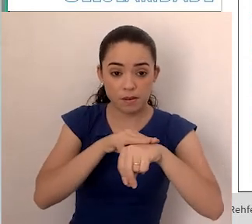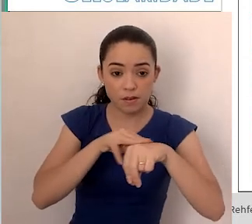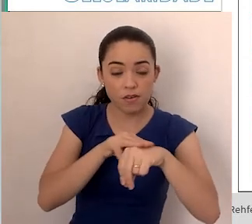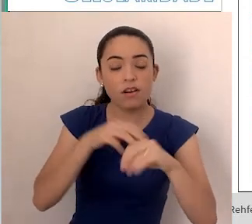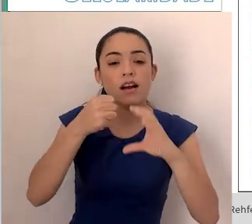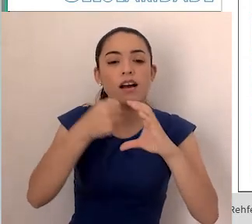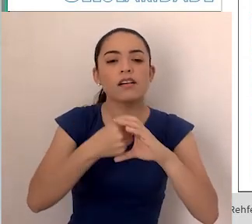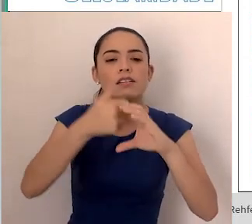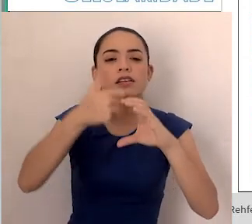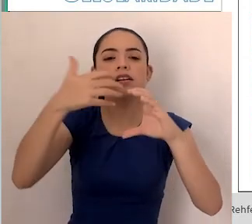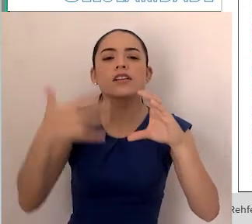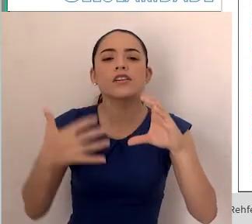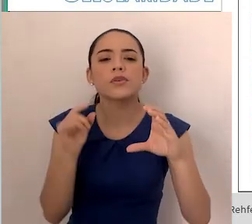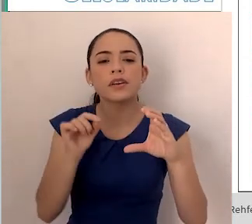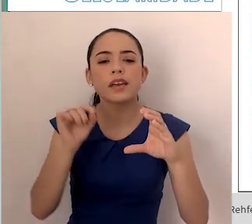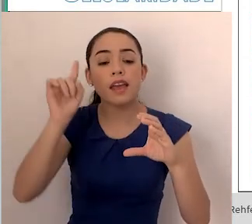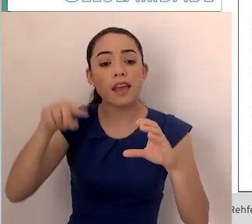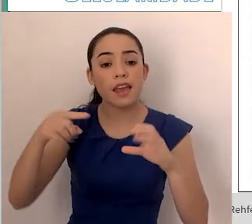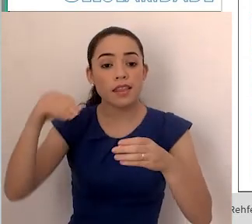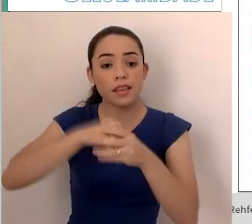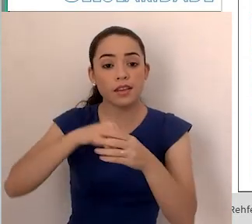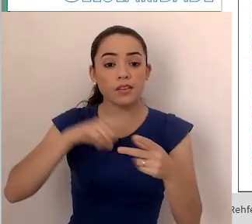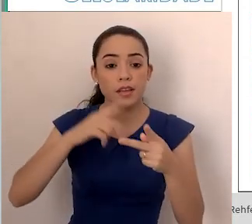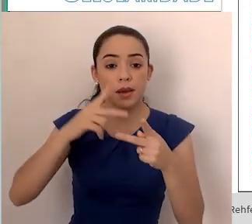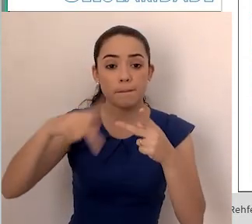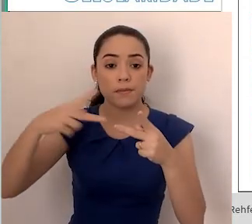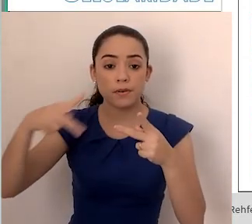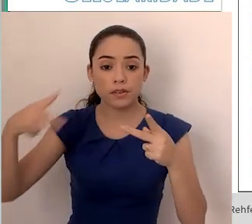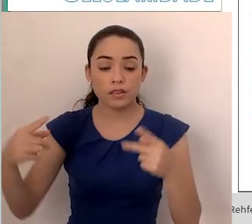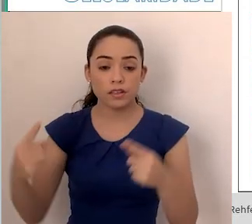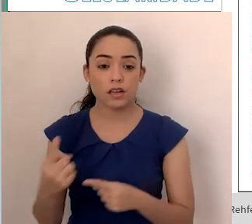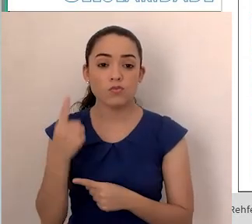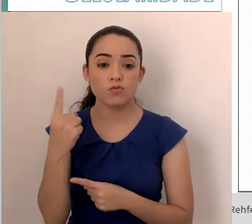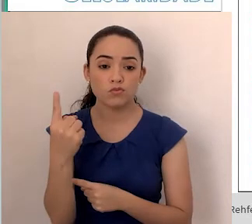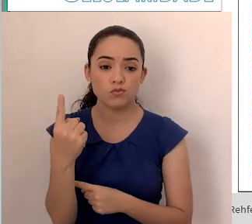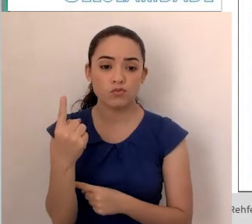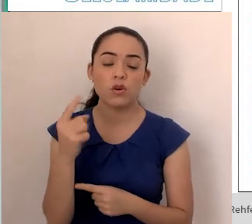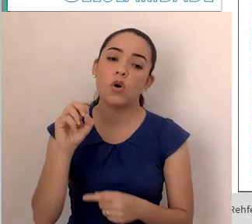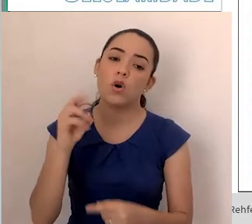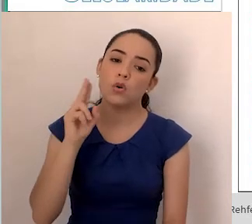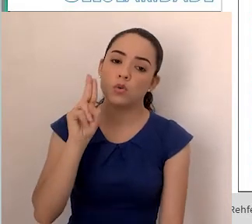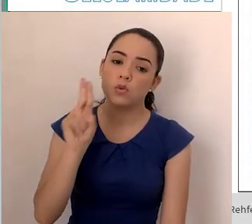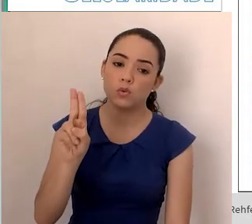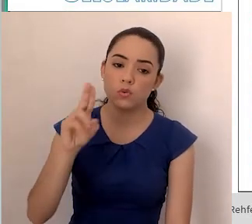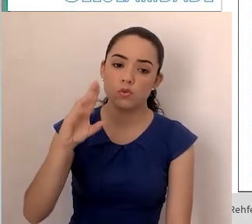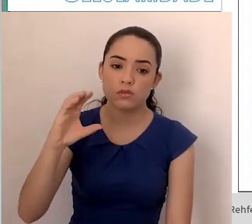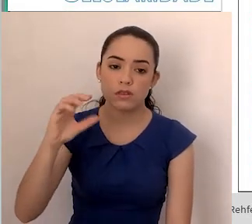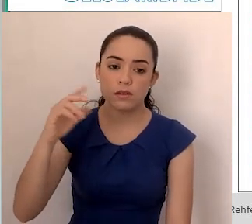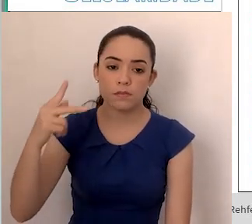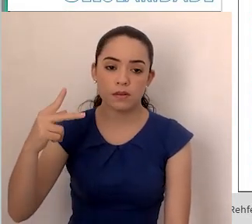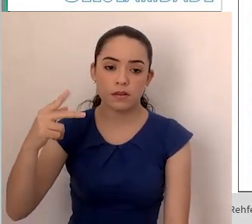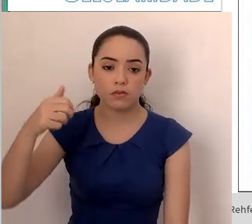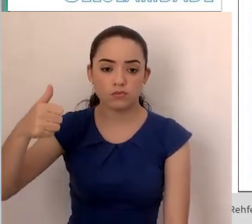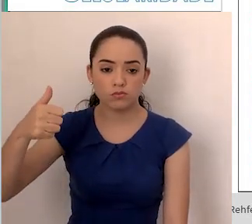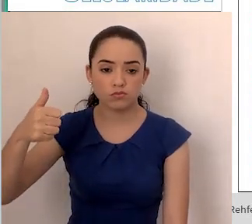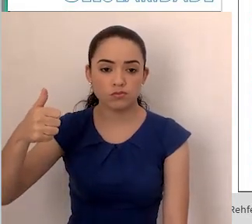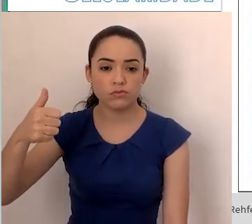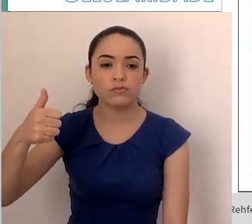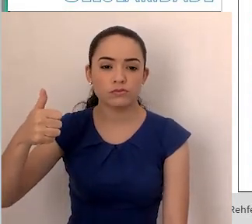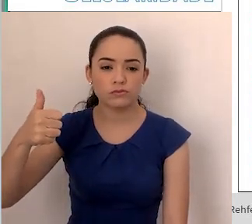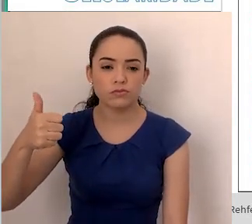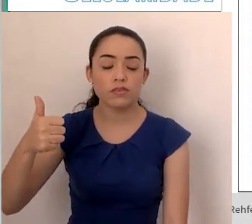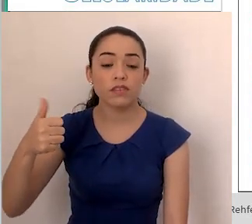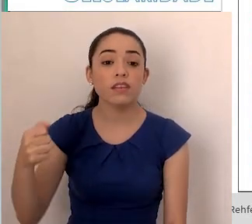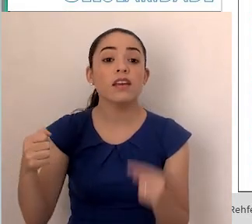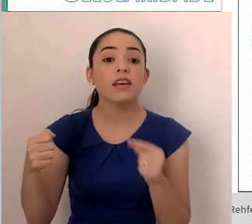opostos no metabolismo de energia. Os adipócitos marrons são caracterizados por expressar a proteína desacopladora 1,